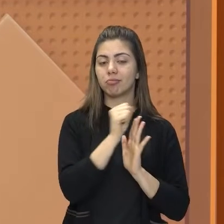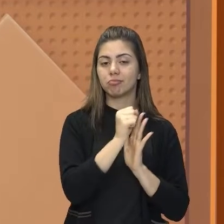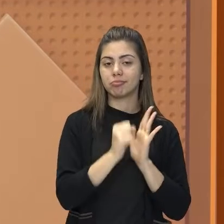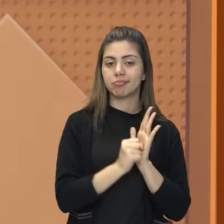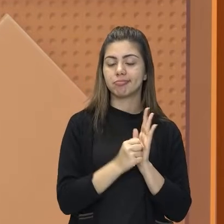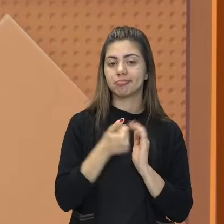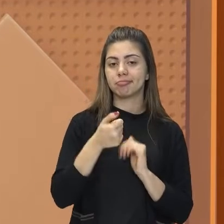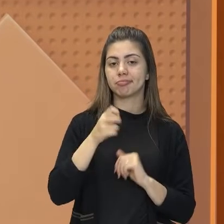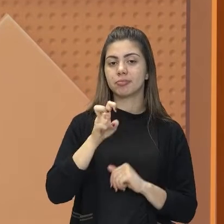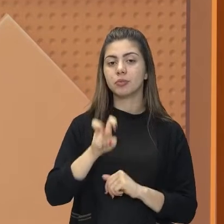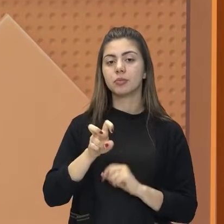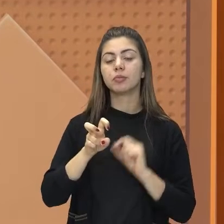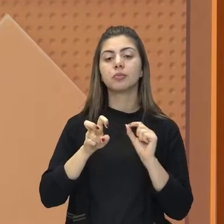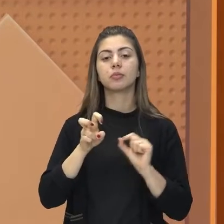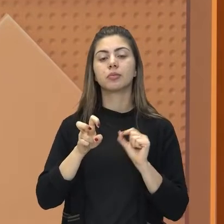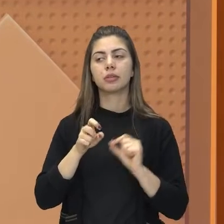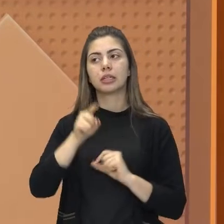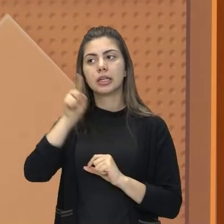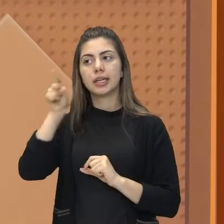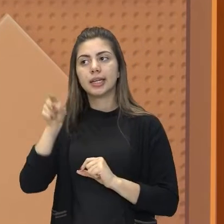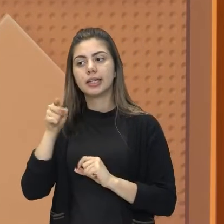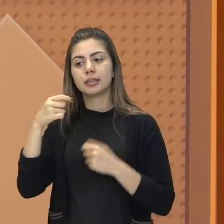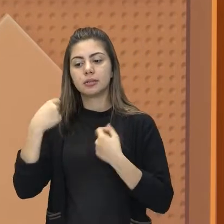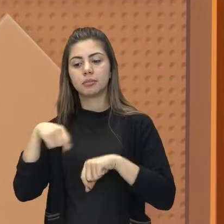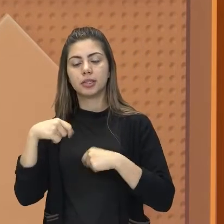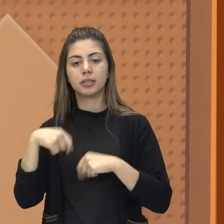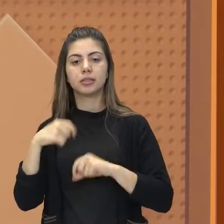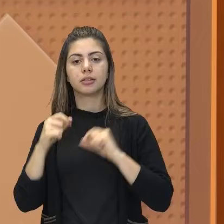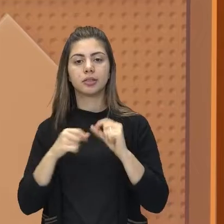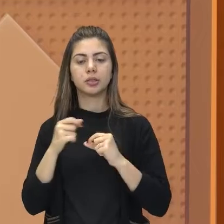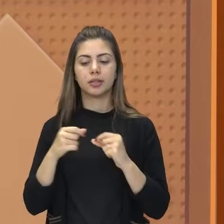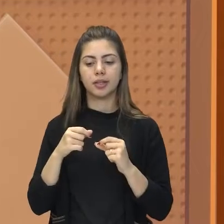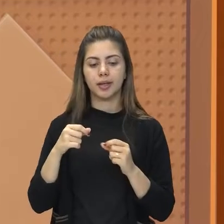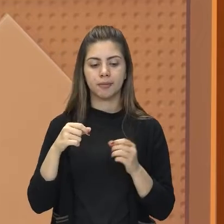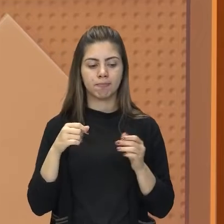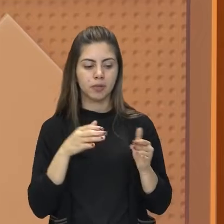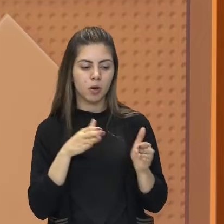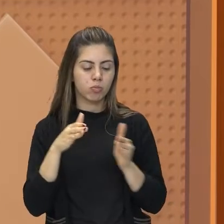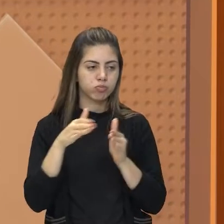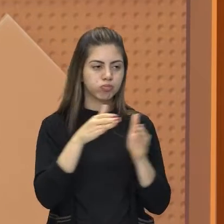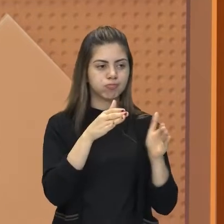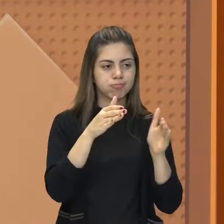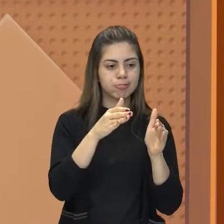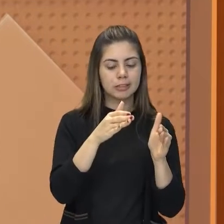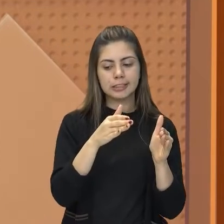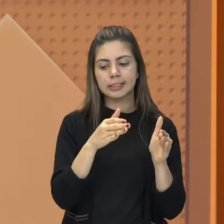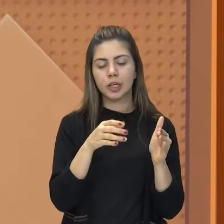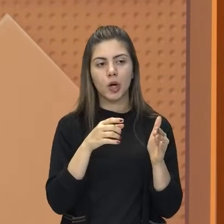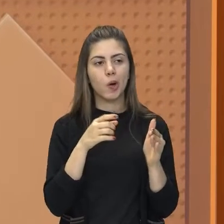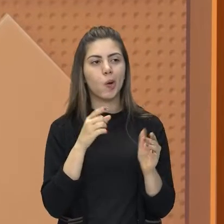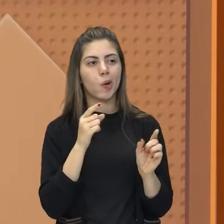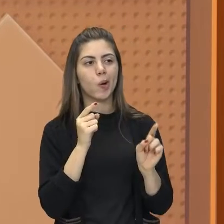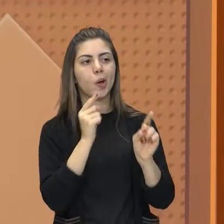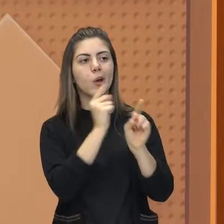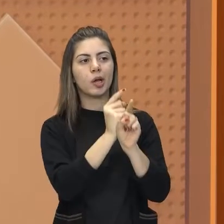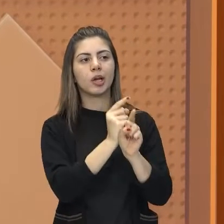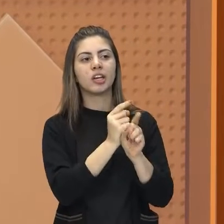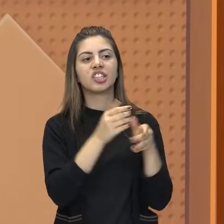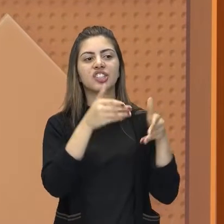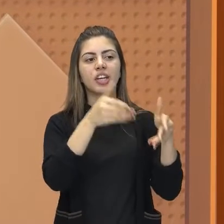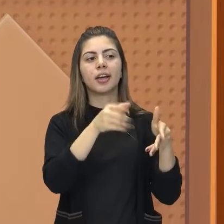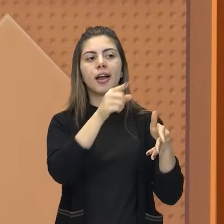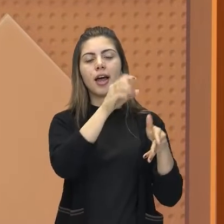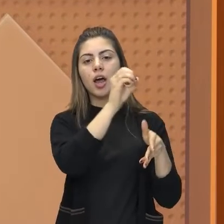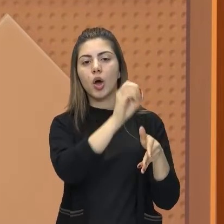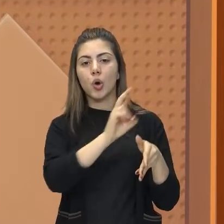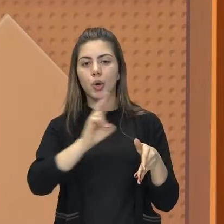XV, eles vão precisar de encontrar novas rotas para chegar até o Oriente, porque o comércio